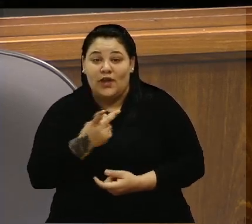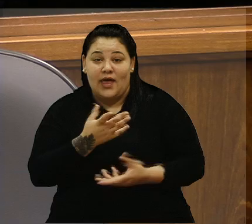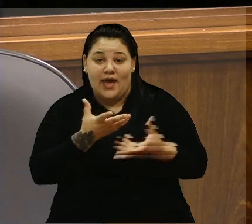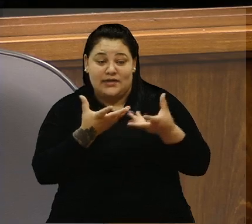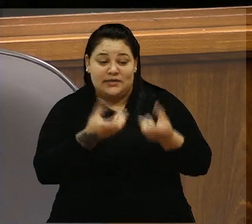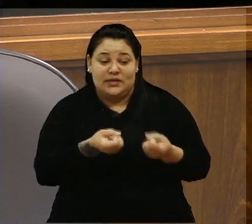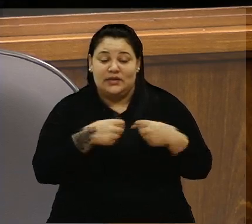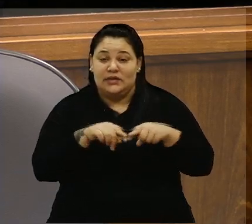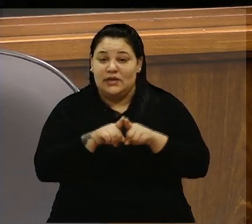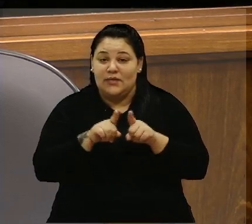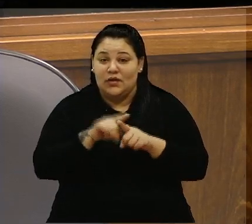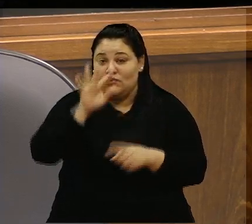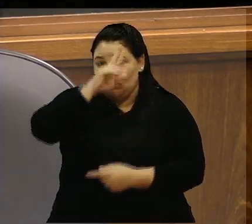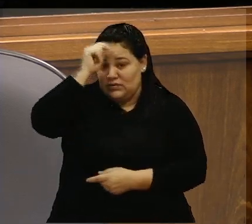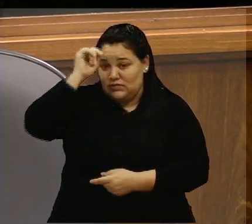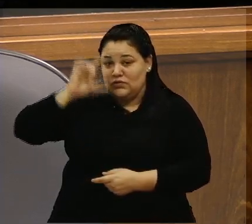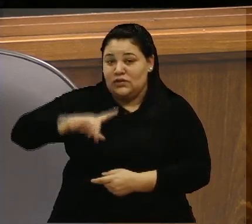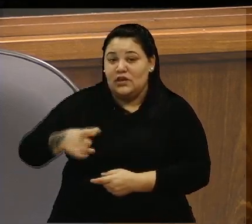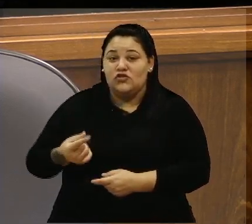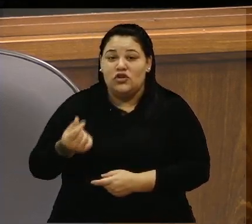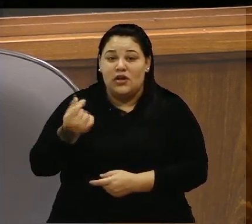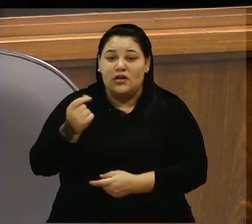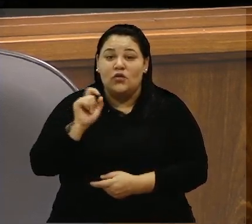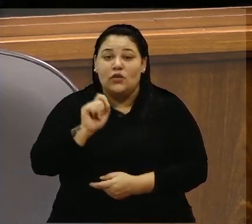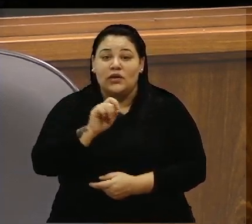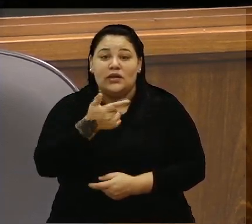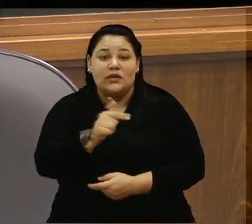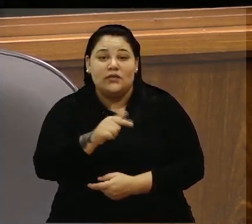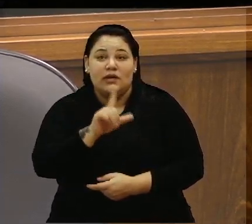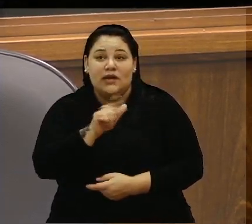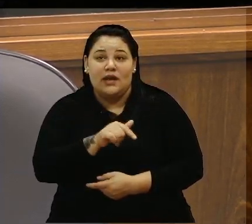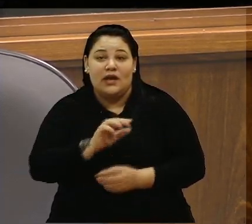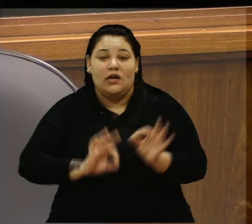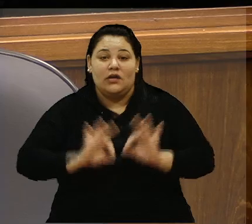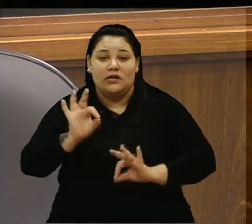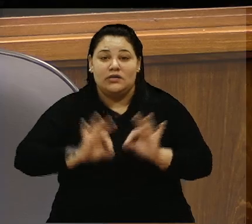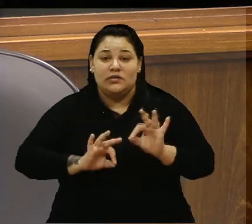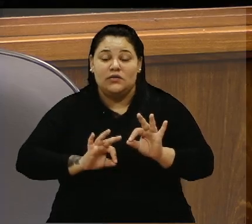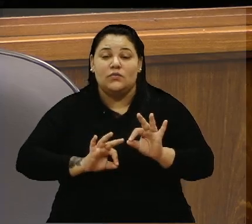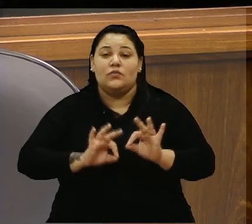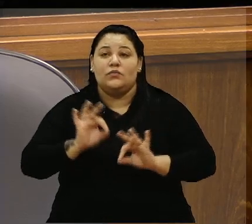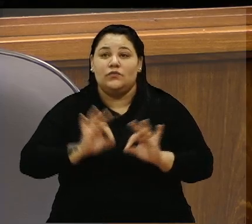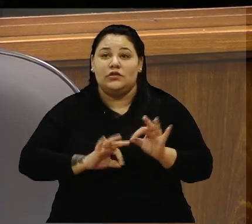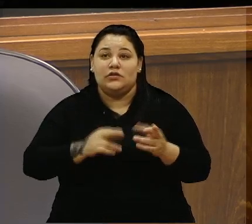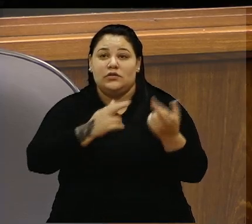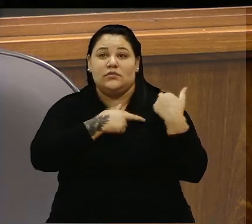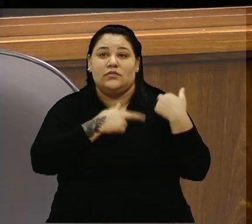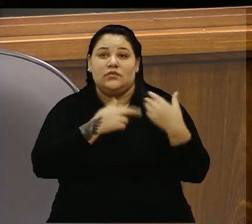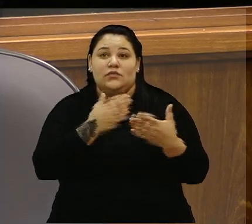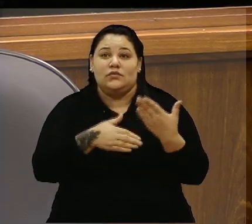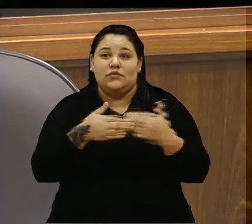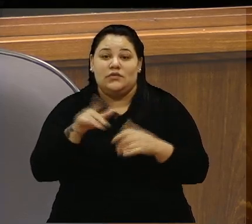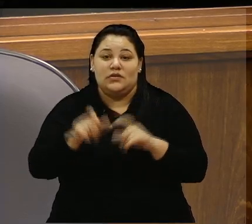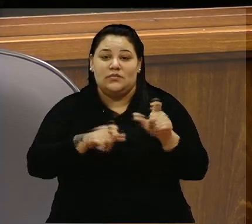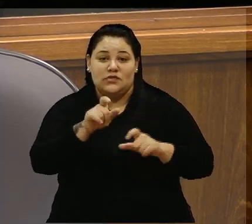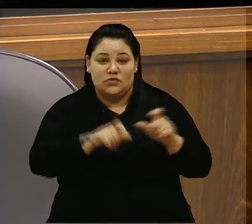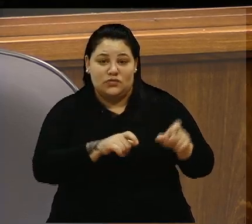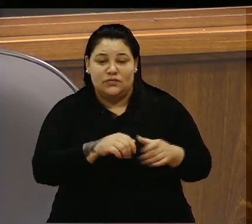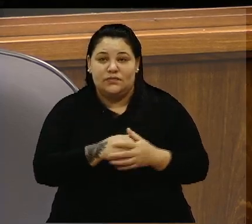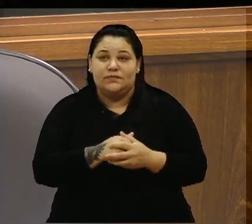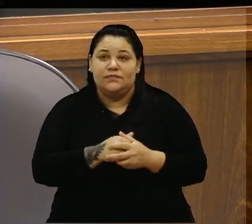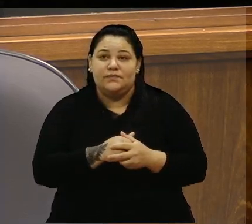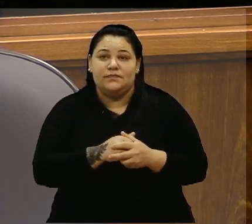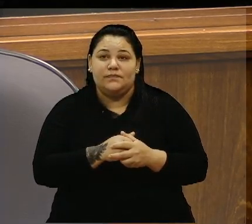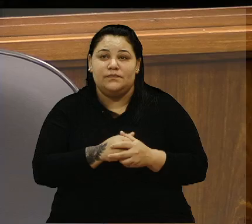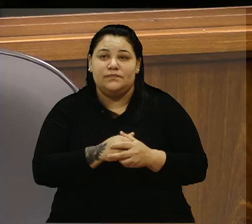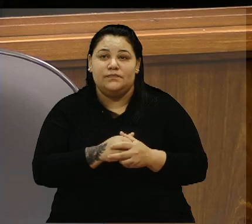que o município tem dinheiro. O que não tem é organização, projeto e responsabilidade para com as pessoas. Então, que